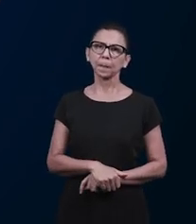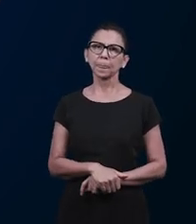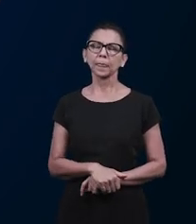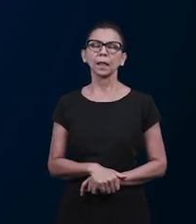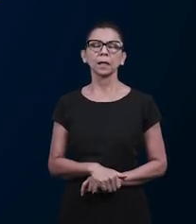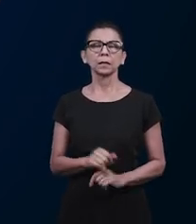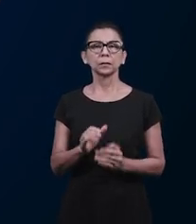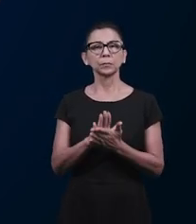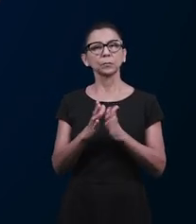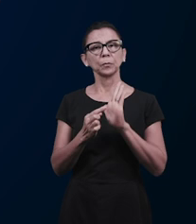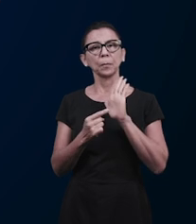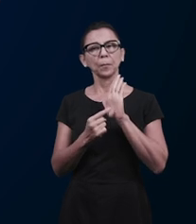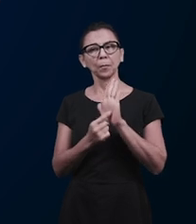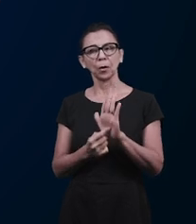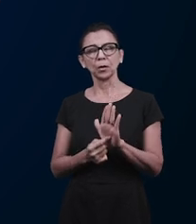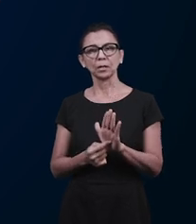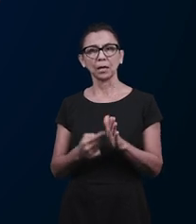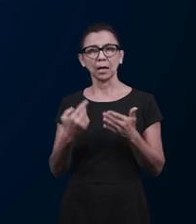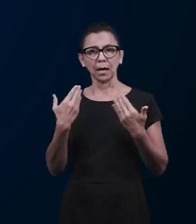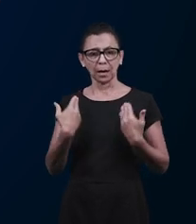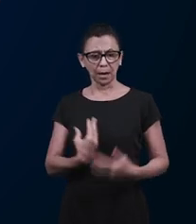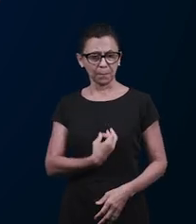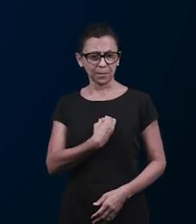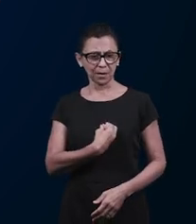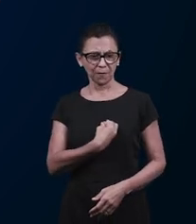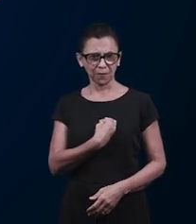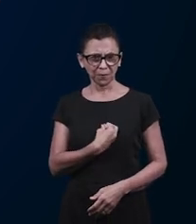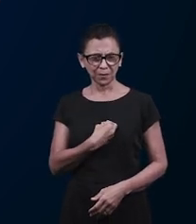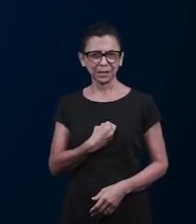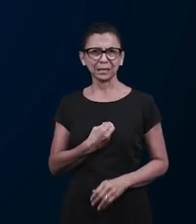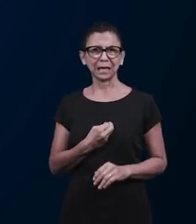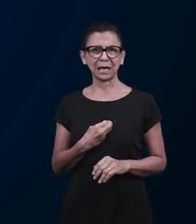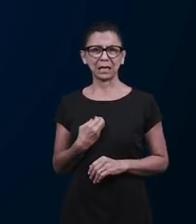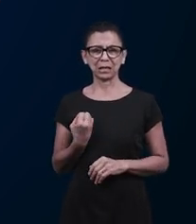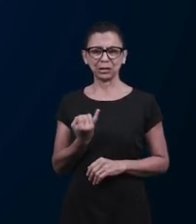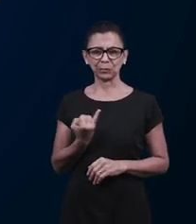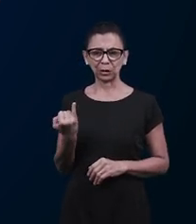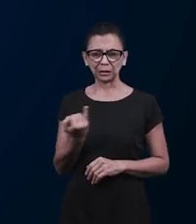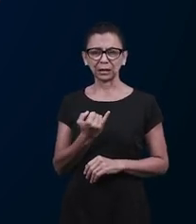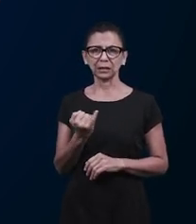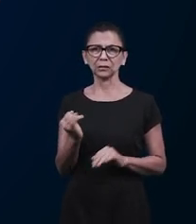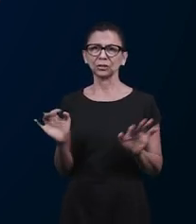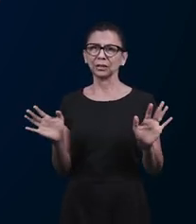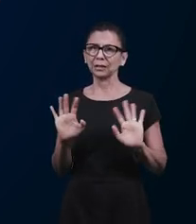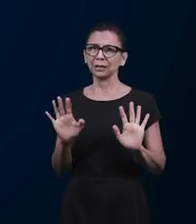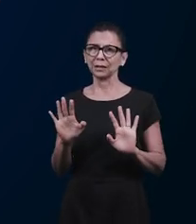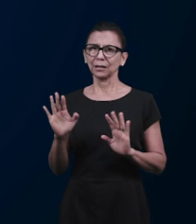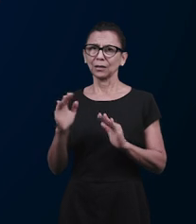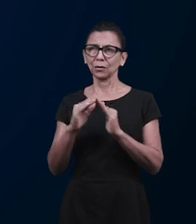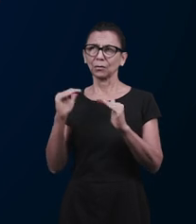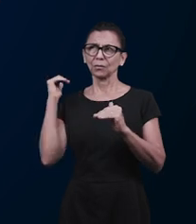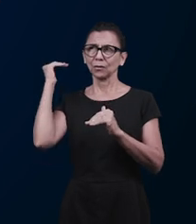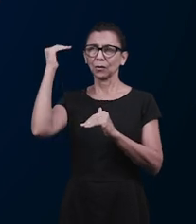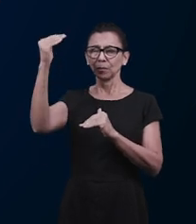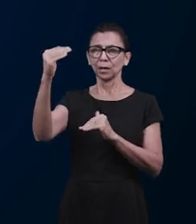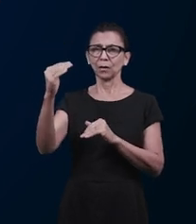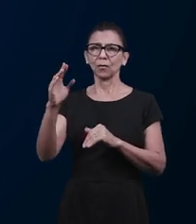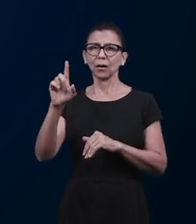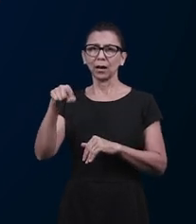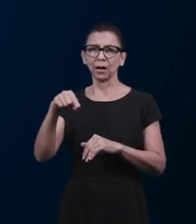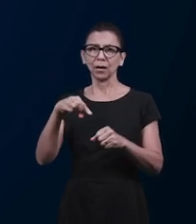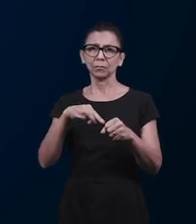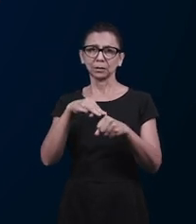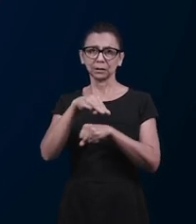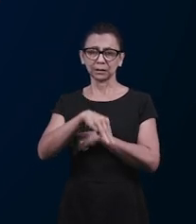tenho a minha vida por preciosa, contanto que cumpra com alegria a minha carreira, e o ministério que recebi do Senhor Jesus para